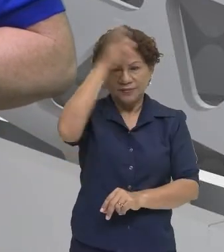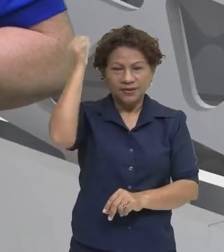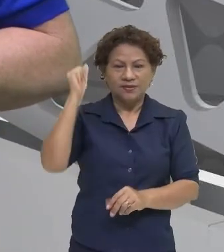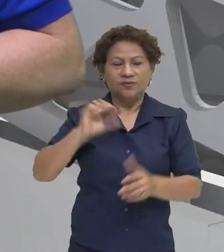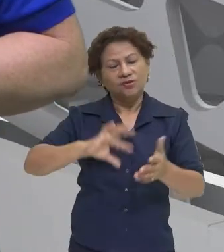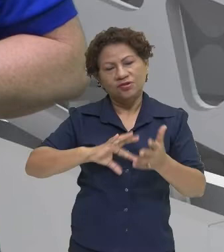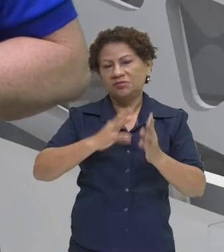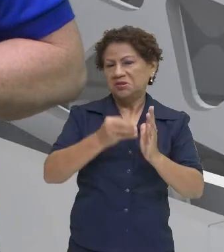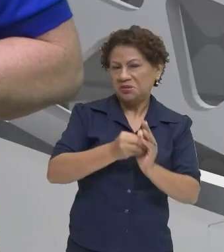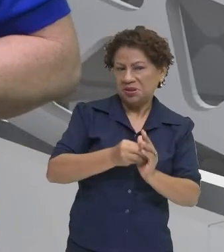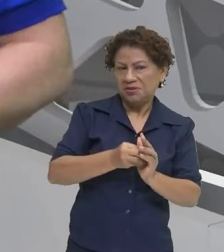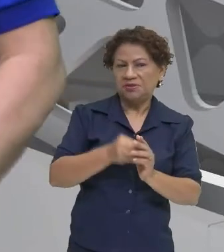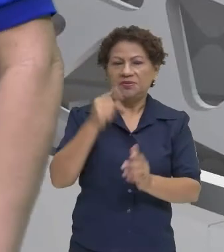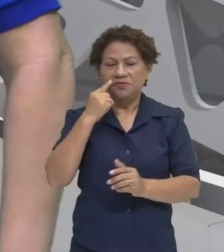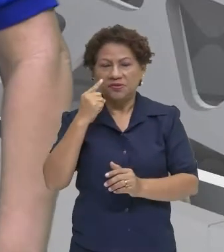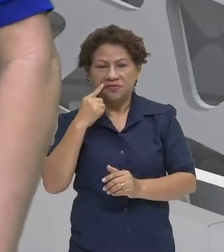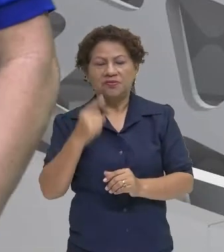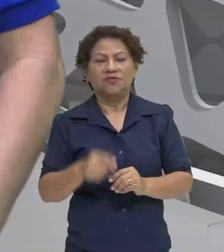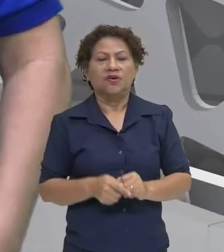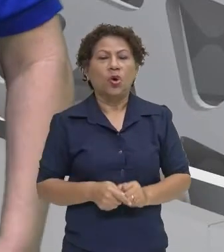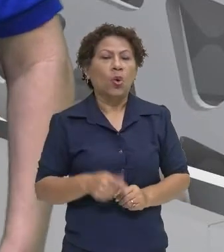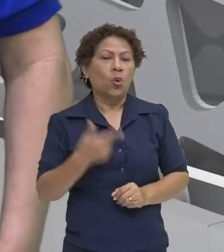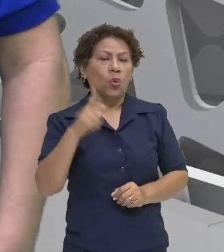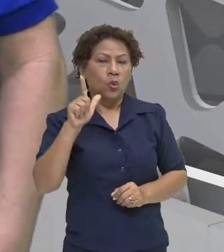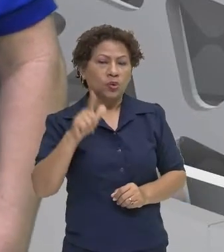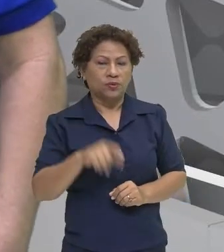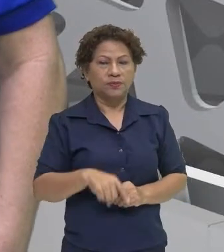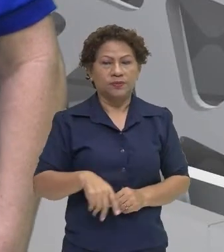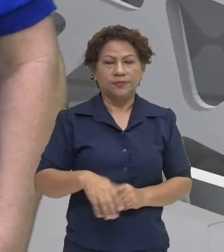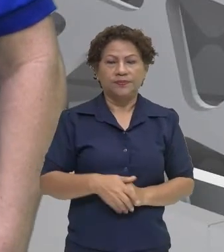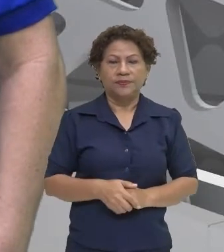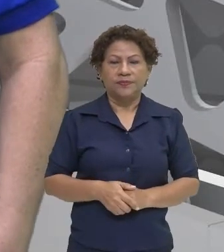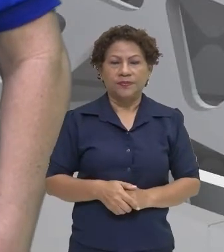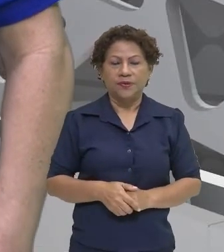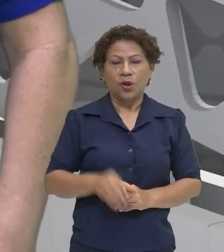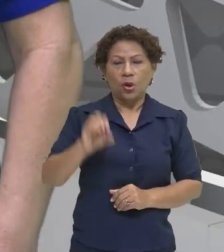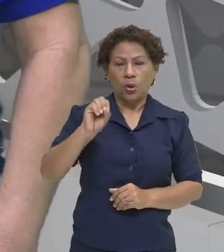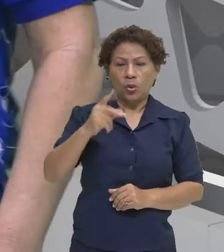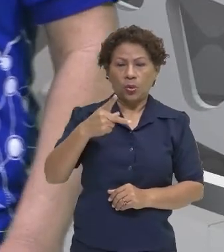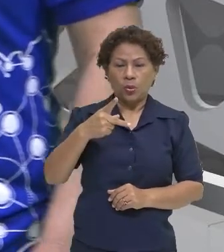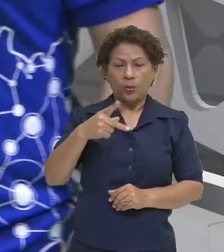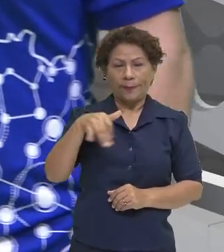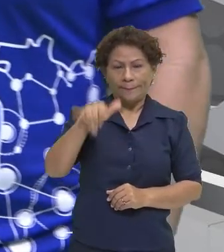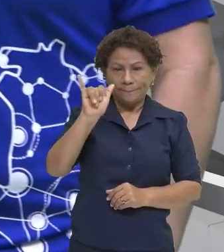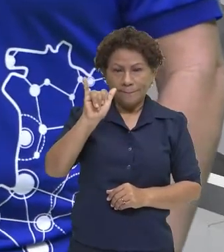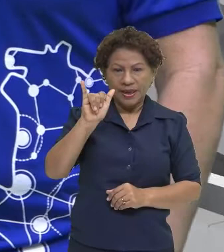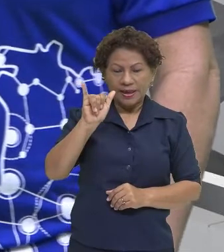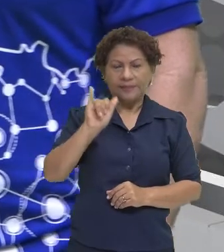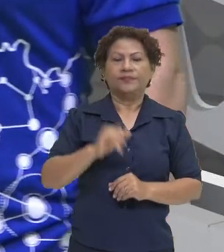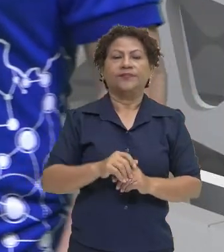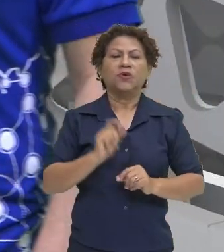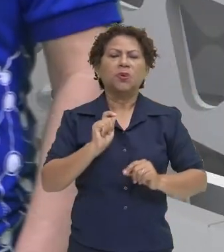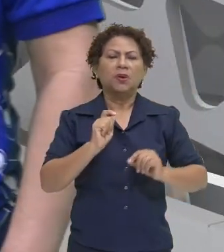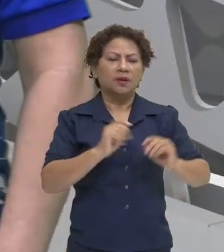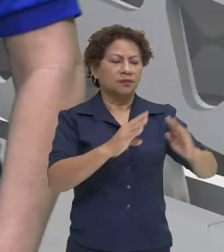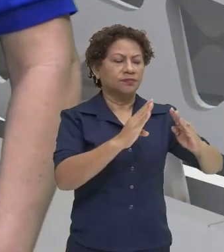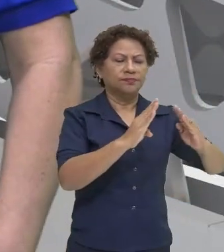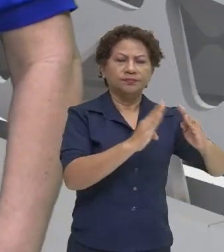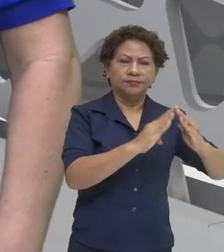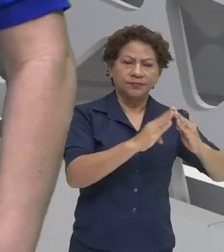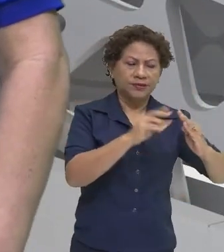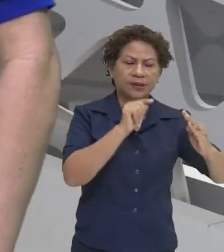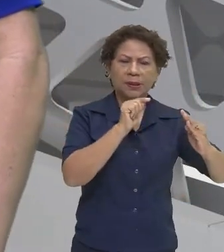aldeamento indígena. E nós temos a opi. A opi, gente, ela vai mais ser feita de pau a